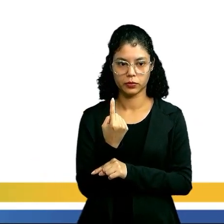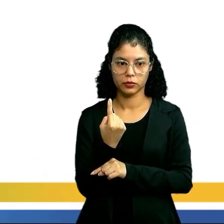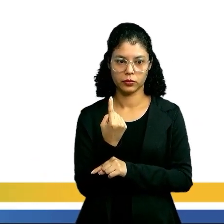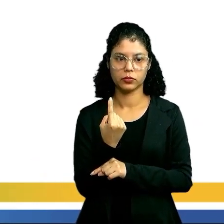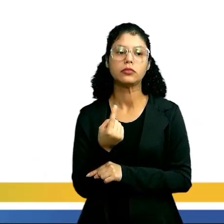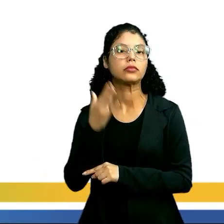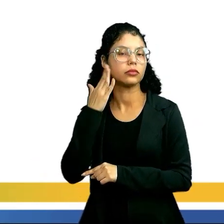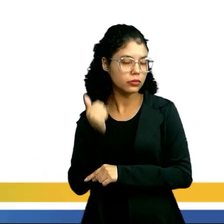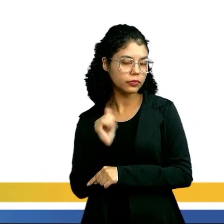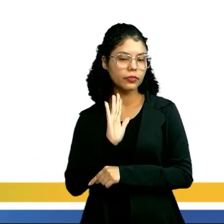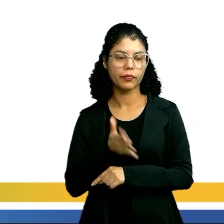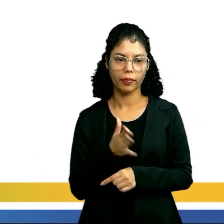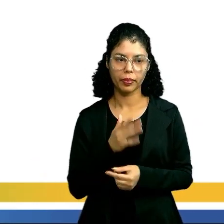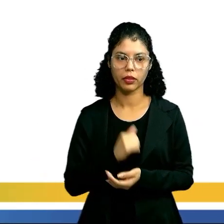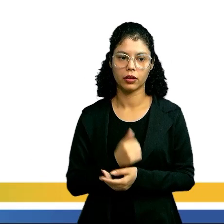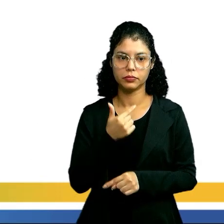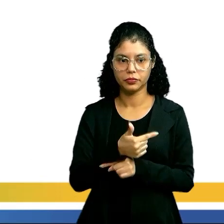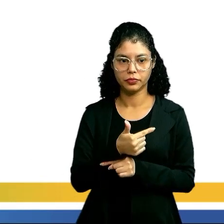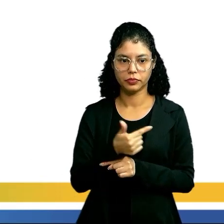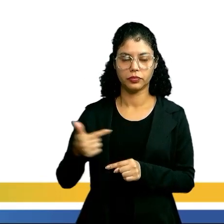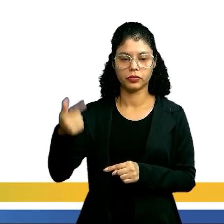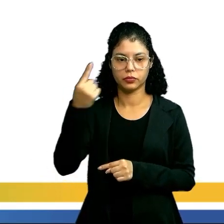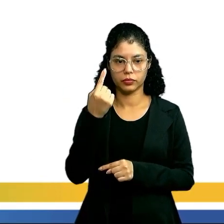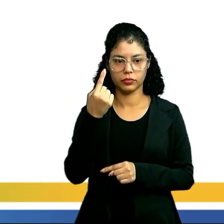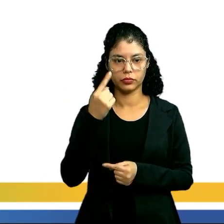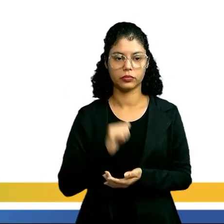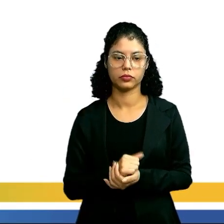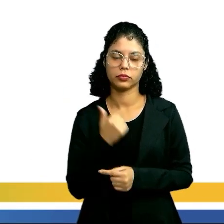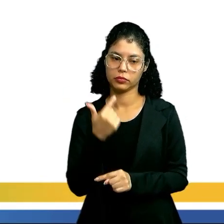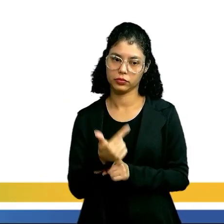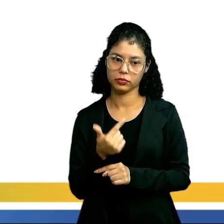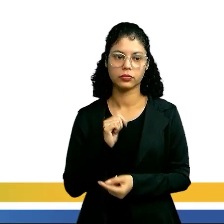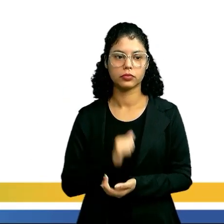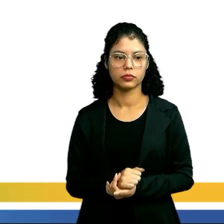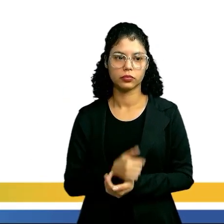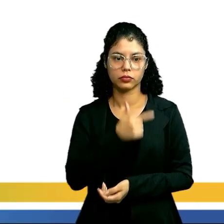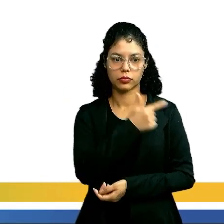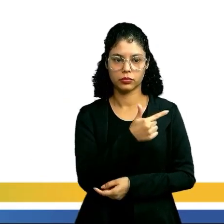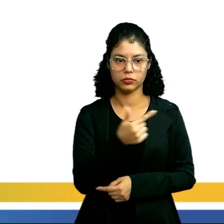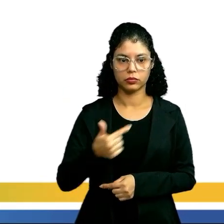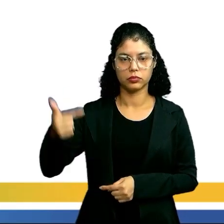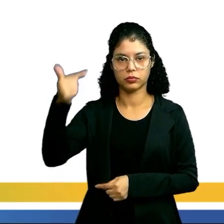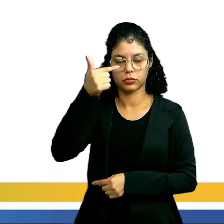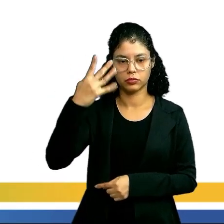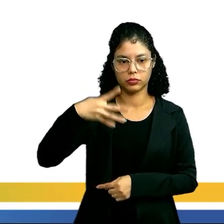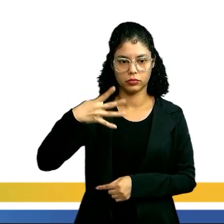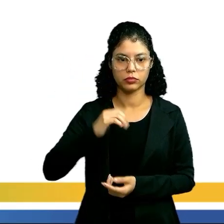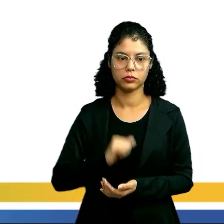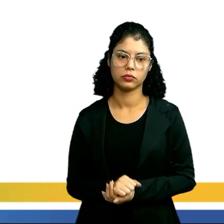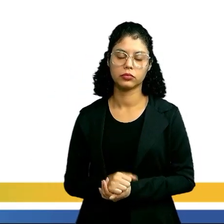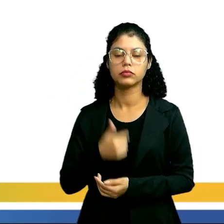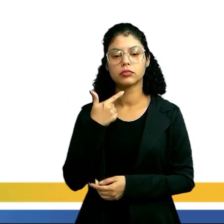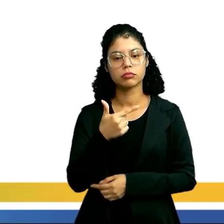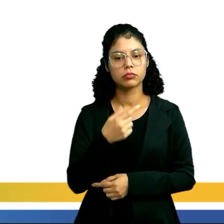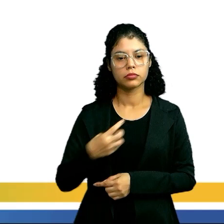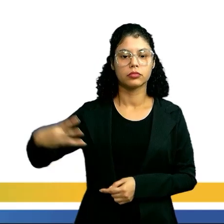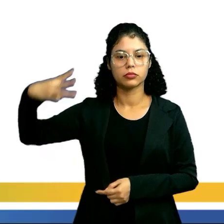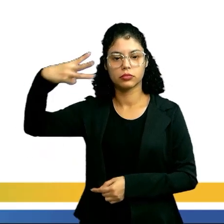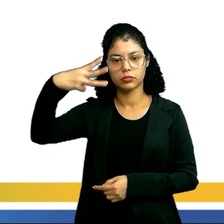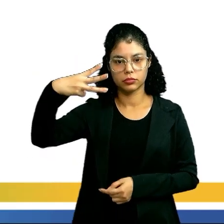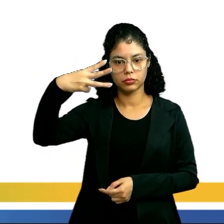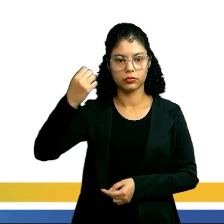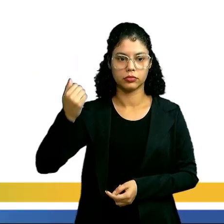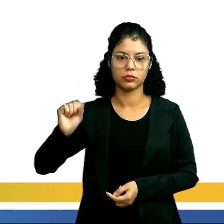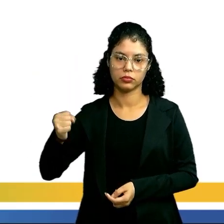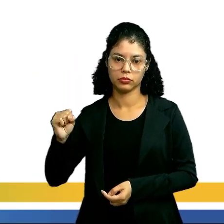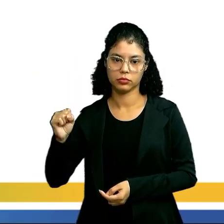nós já tínhamos comentado. Se o x é 1, 2 elevado a 1 é 2. Se o x é 2, 2 ao quadrado é 4. E se o x é